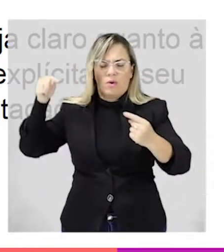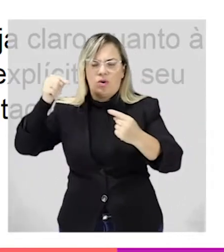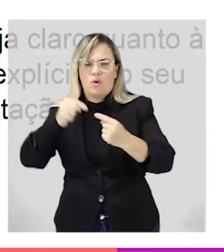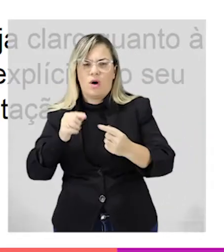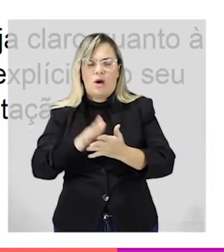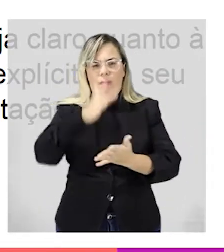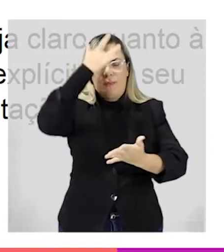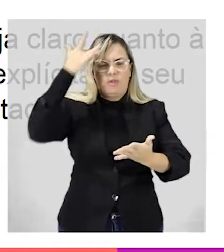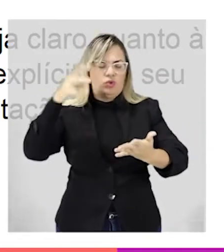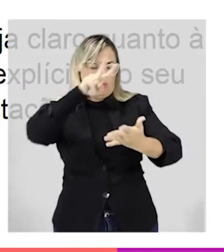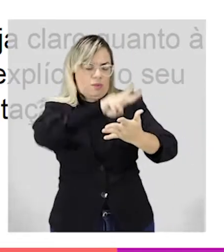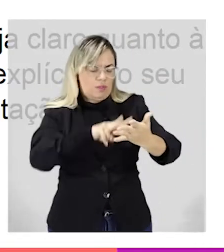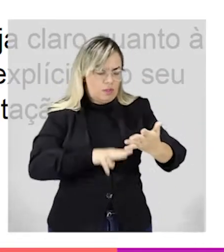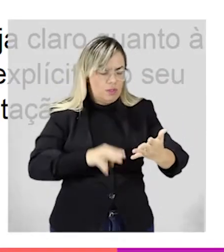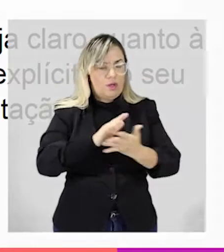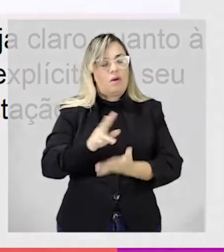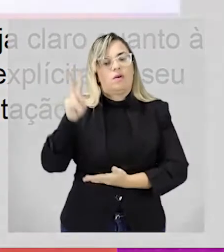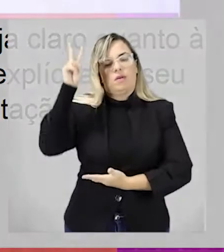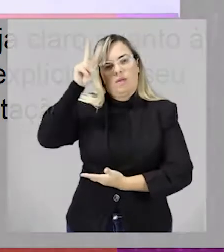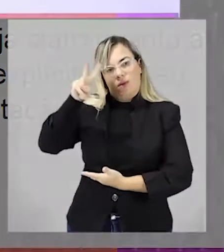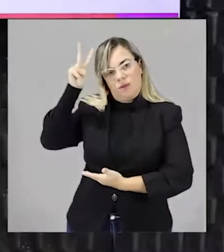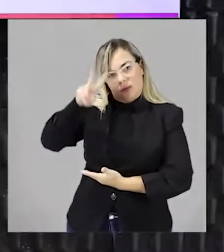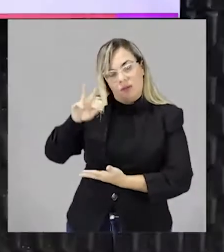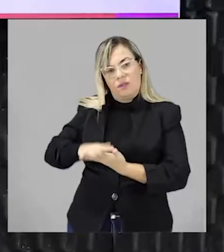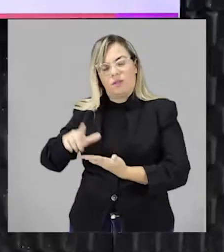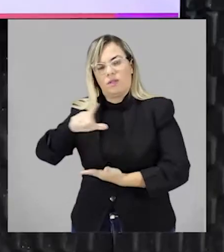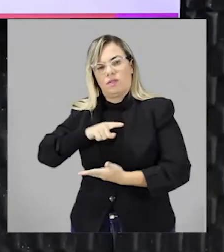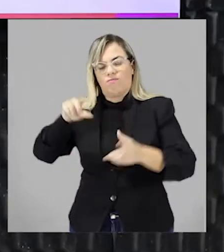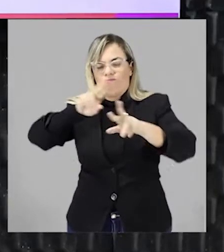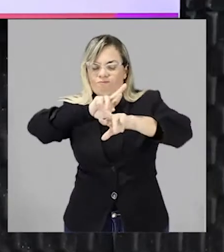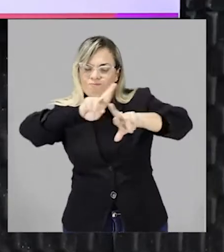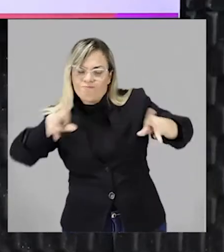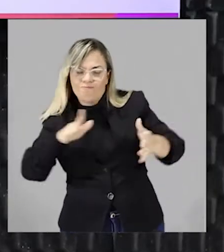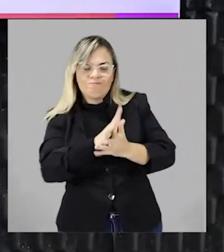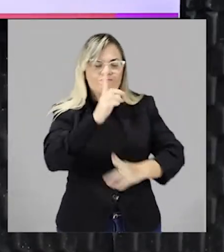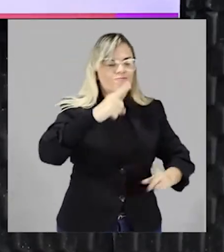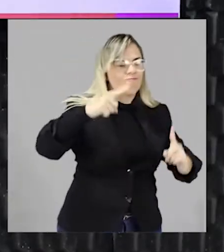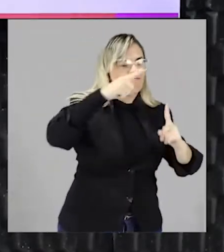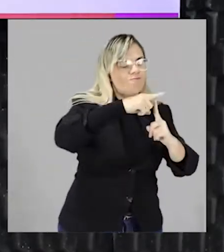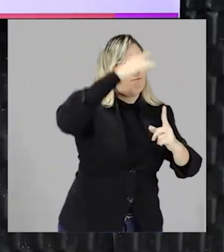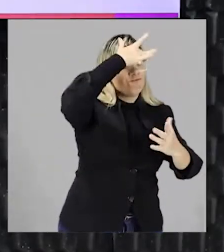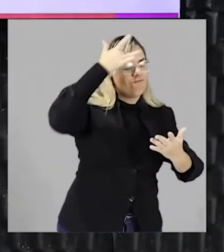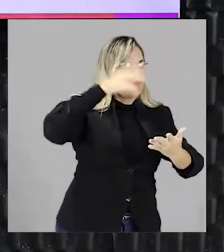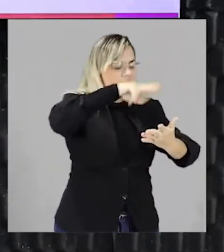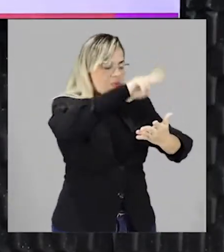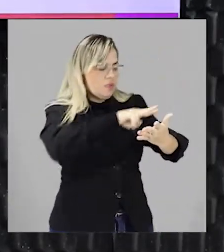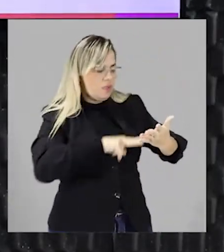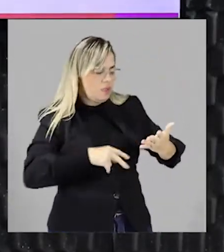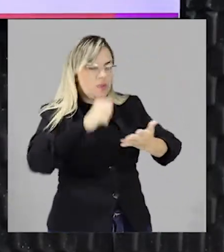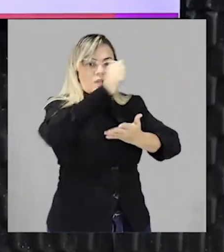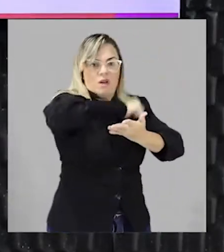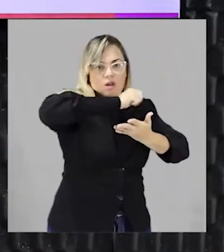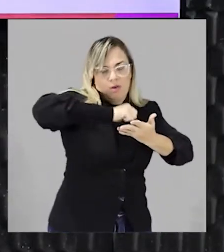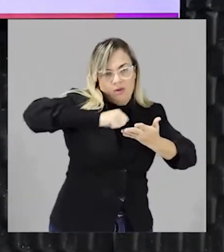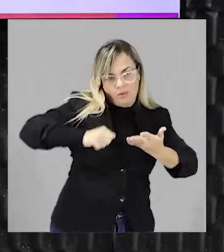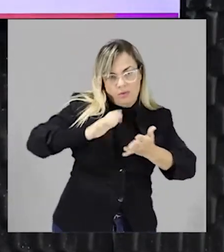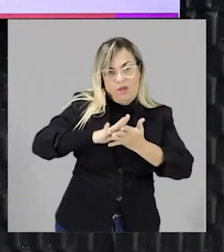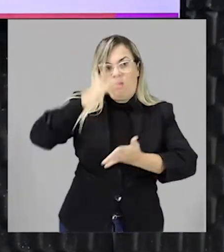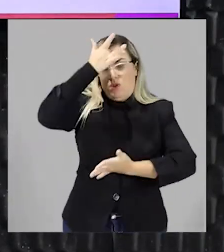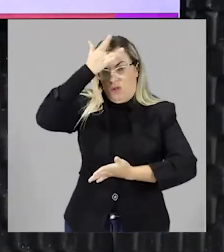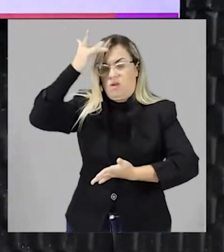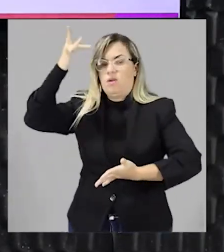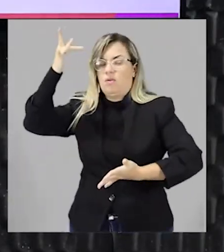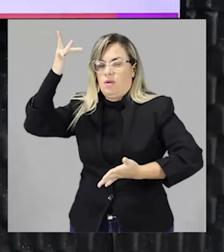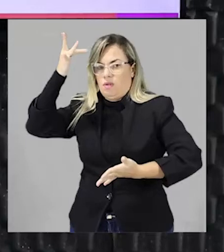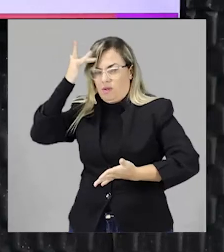leitor. Lembrem-se, vocês terão diferentes tipos de leitores. Vocês estão escrevendo sobre saúde mental